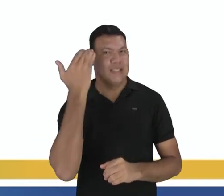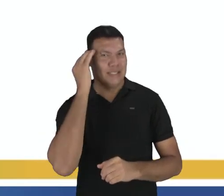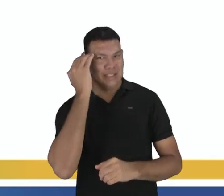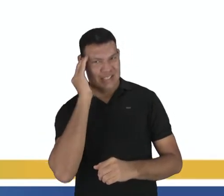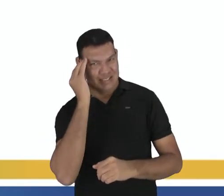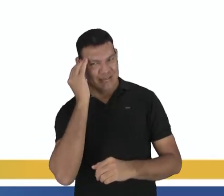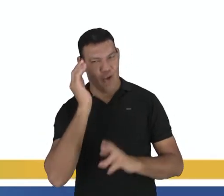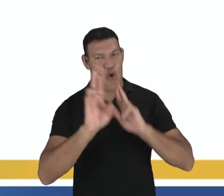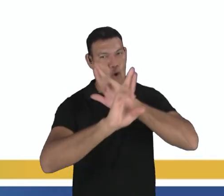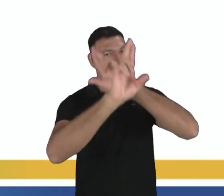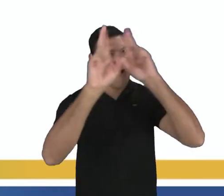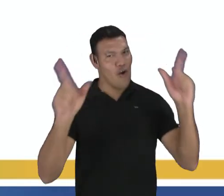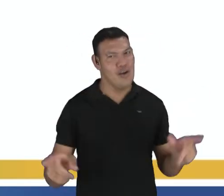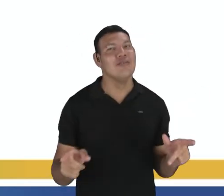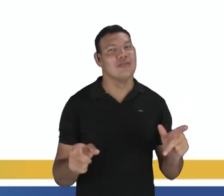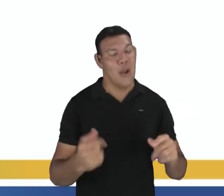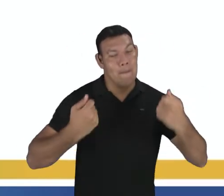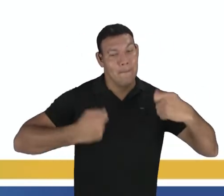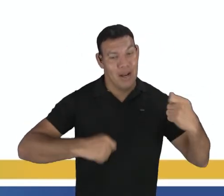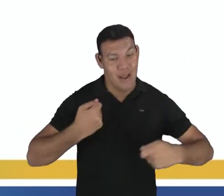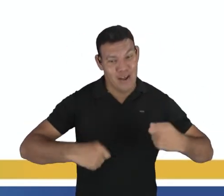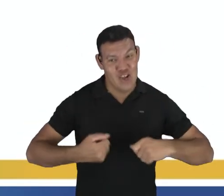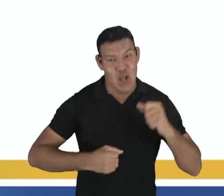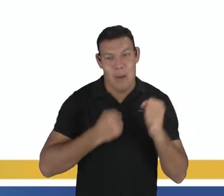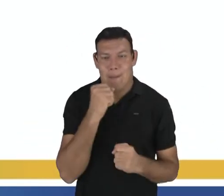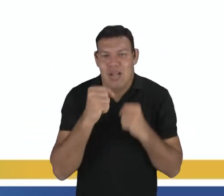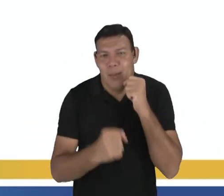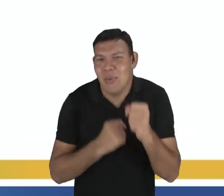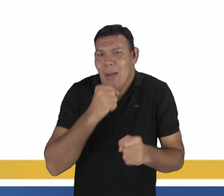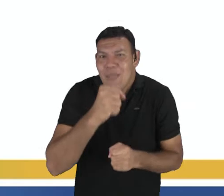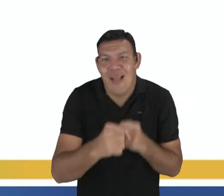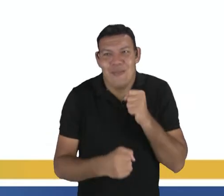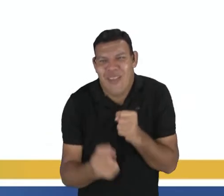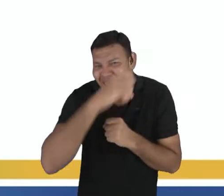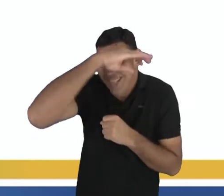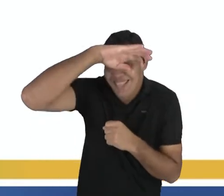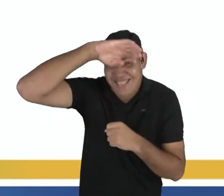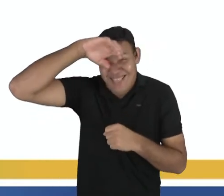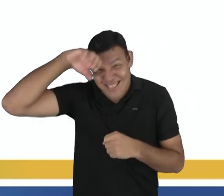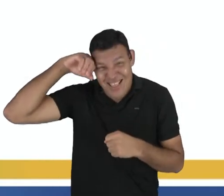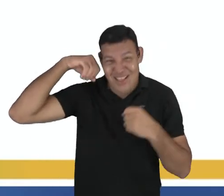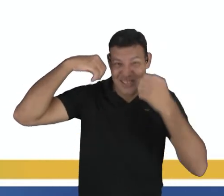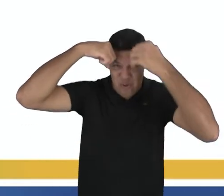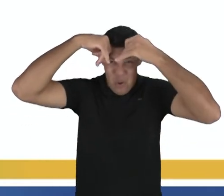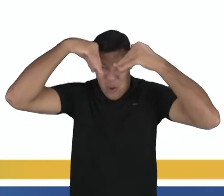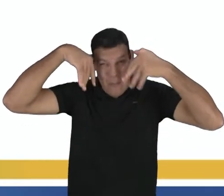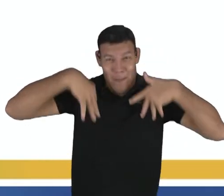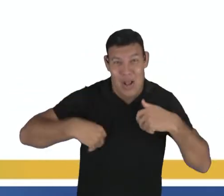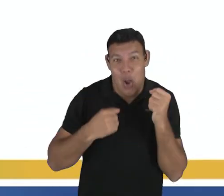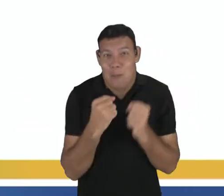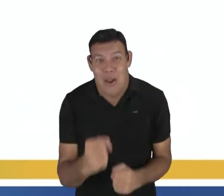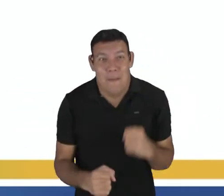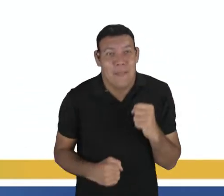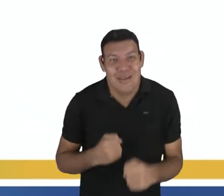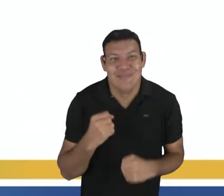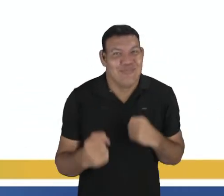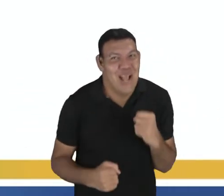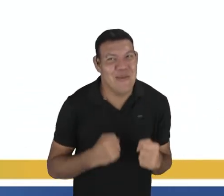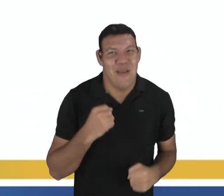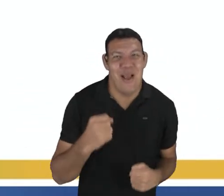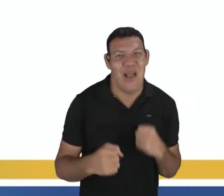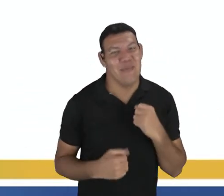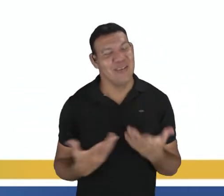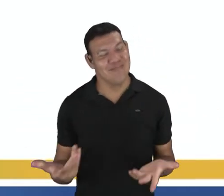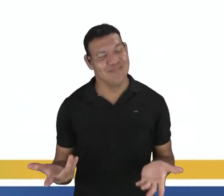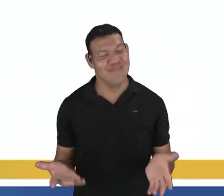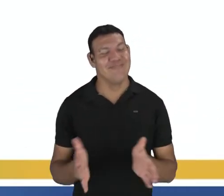de outra maneira. Ela entendeu que ela deveria seguir, correr atrás da receita, que ela emagreceria. Talvez sirva, né? Mas